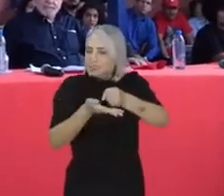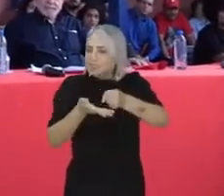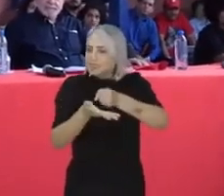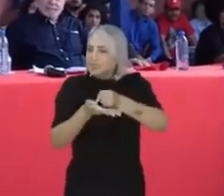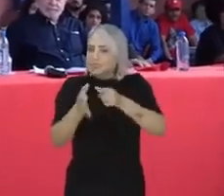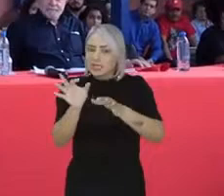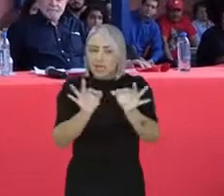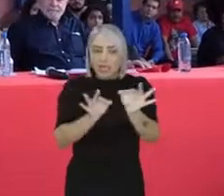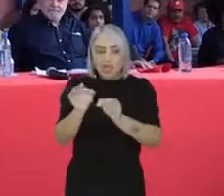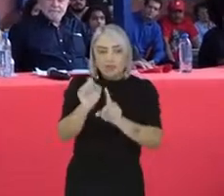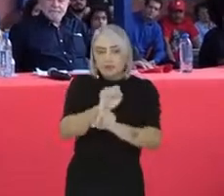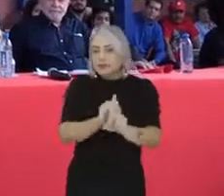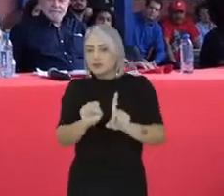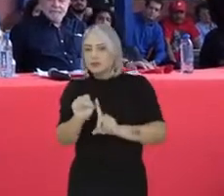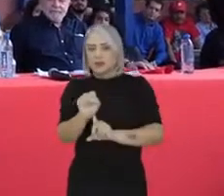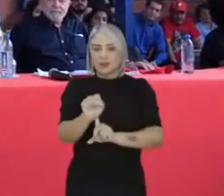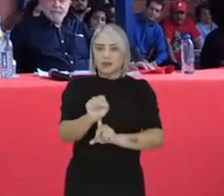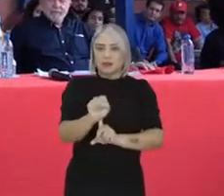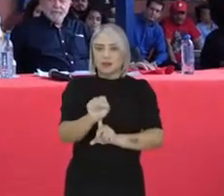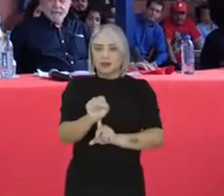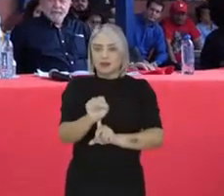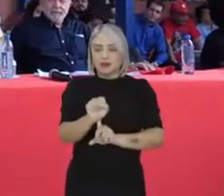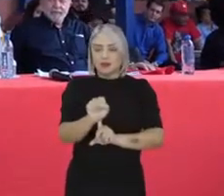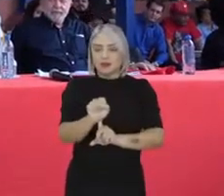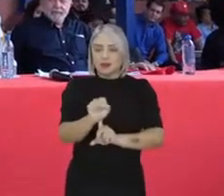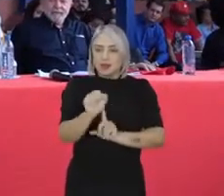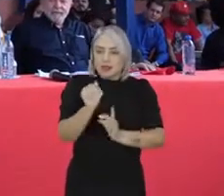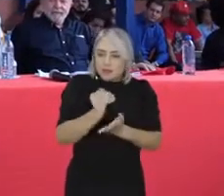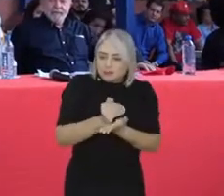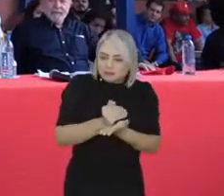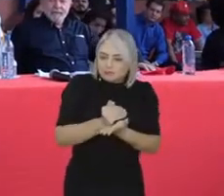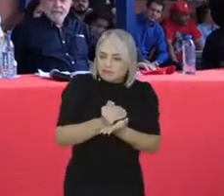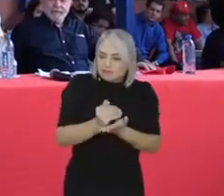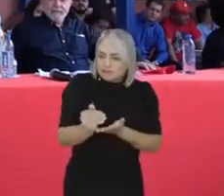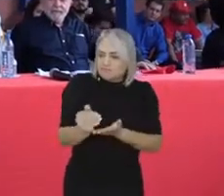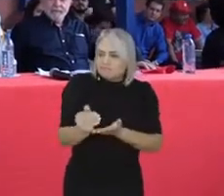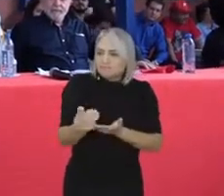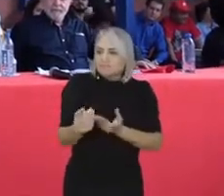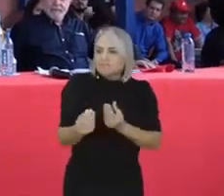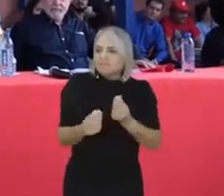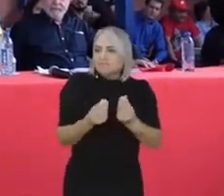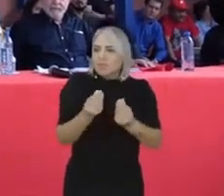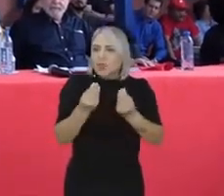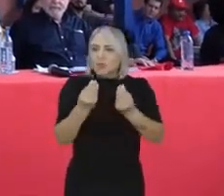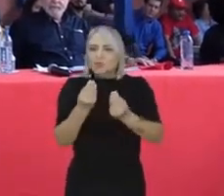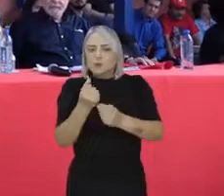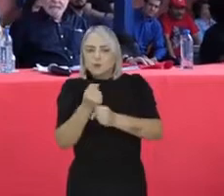social, que a partir de uma construção coletiva